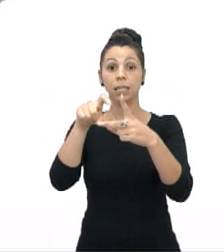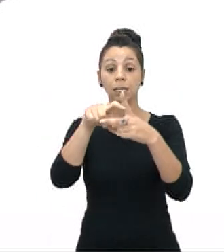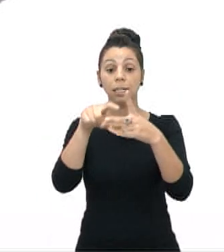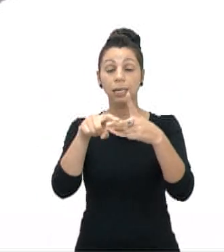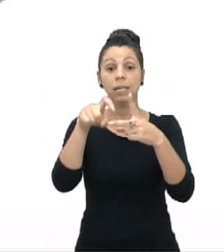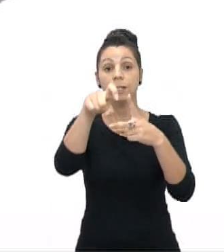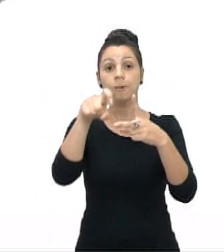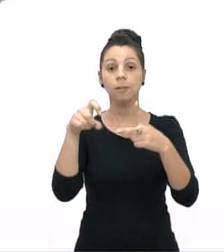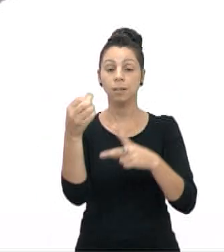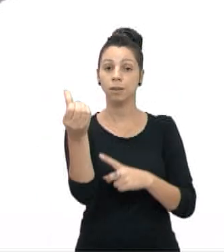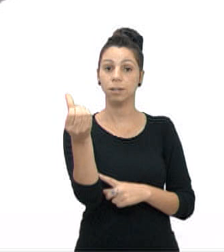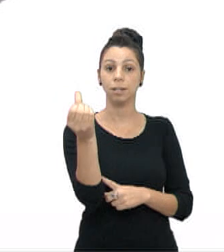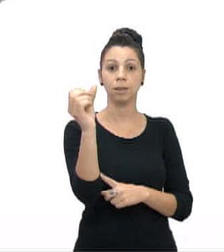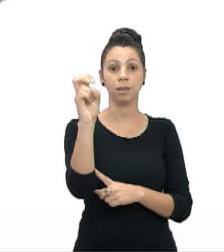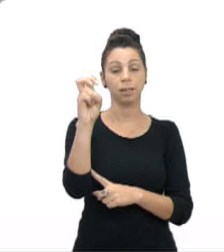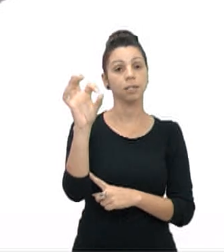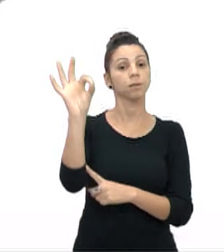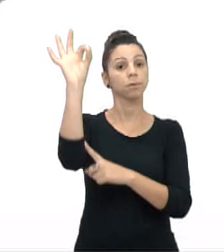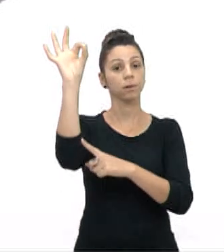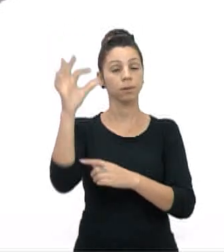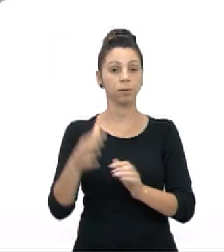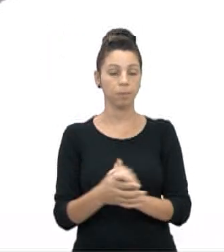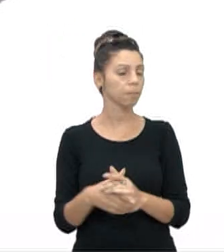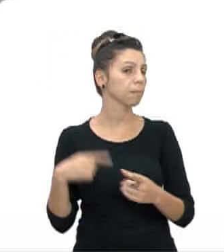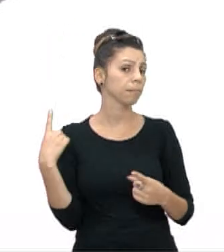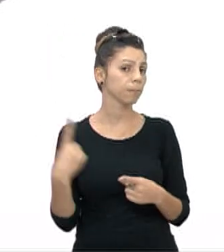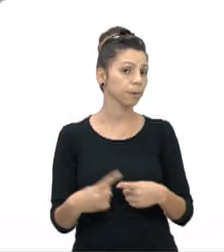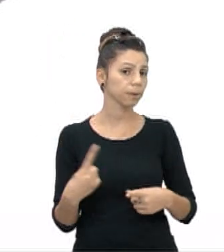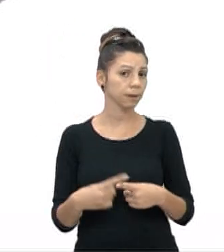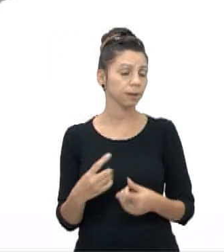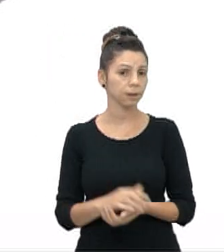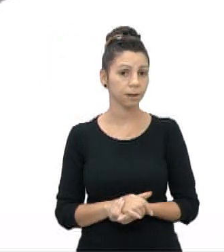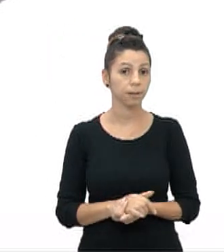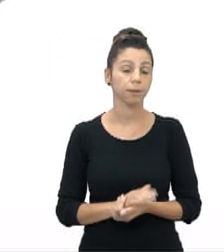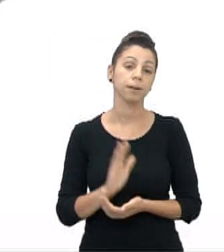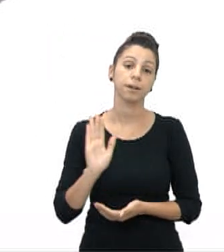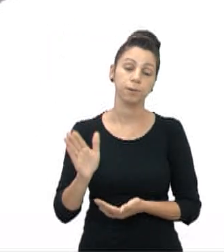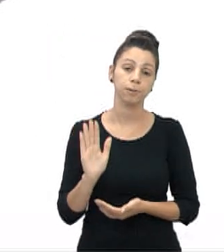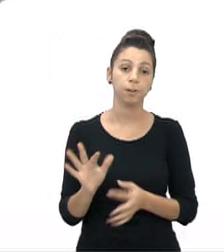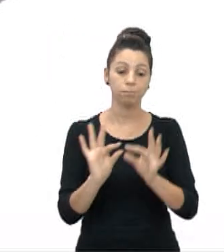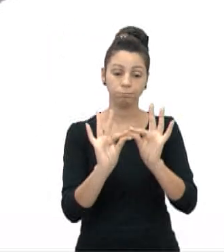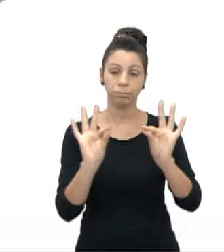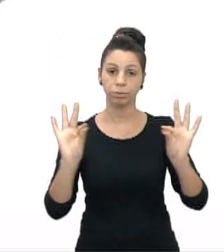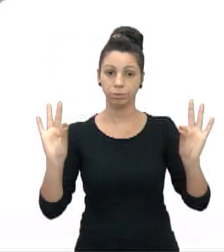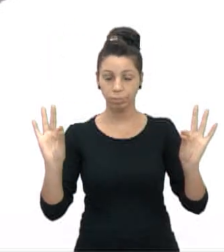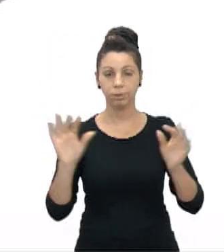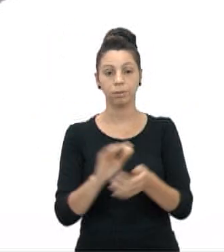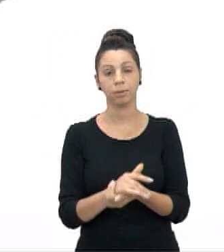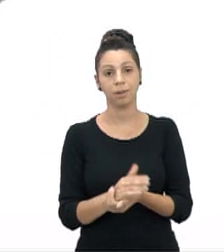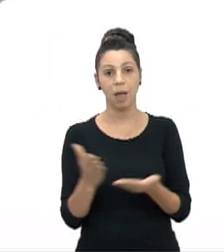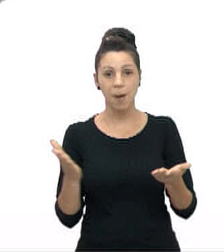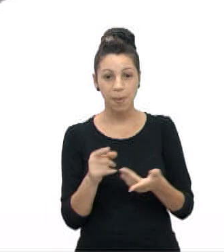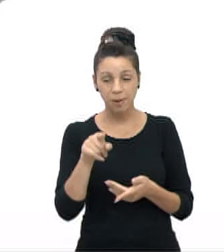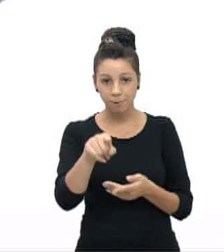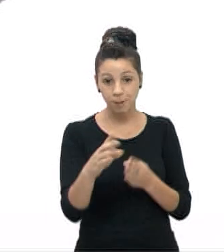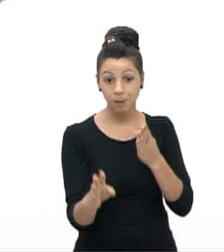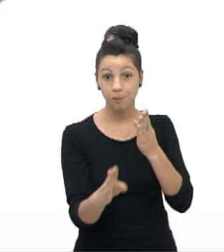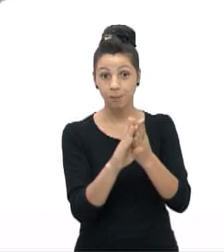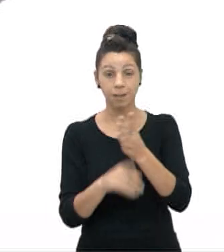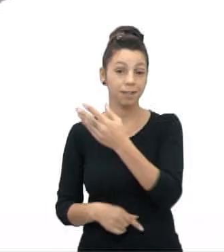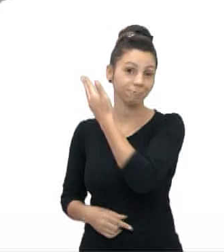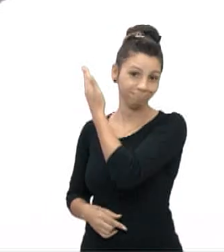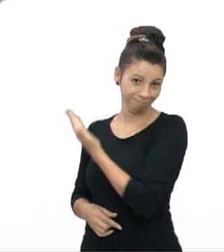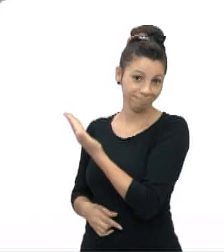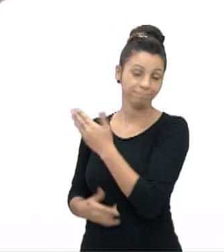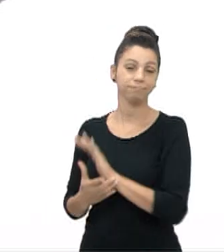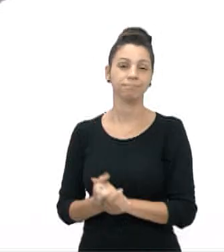ser 65 graus. Por quê? Porque a gente já tem as definições. Agora você precisa chegar nessa